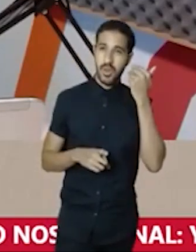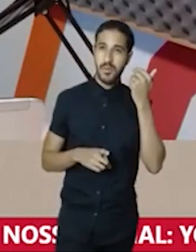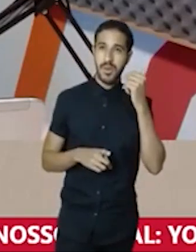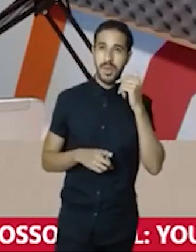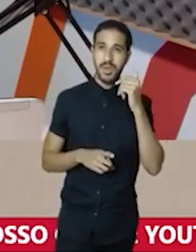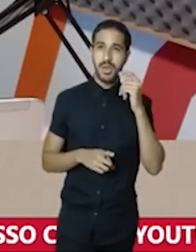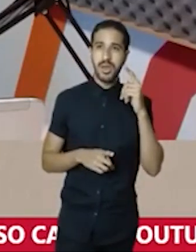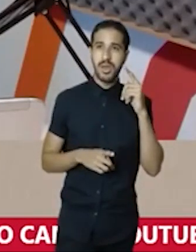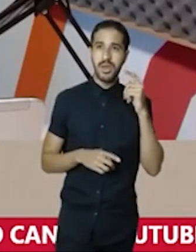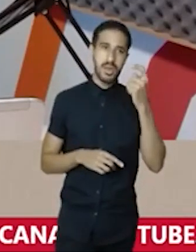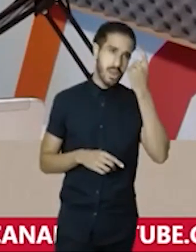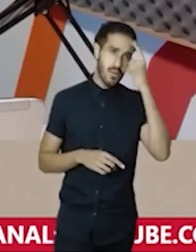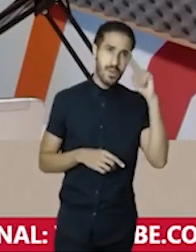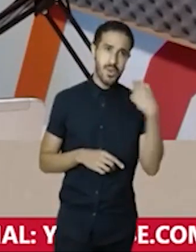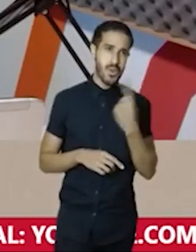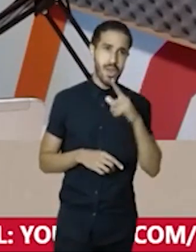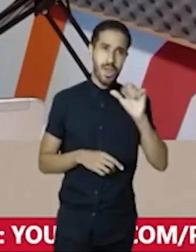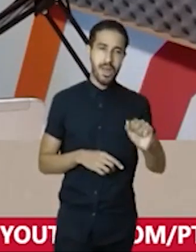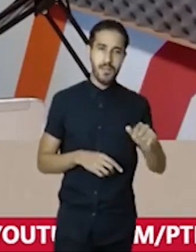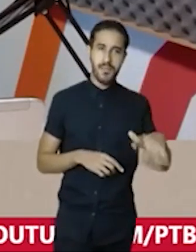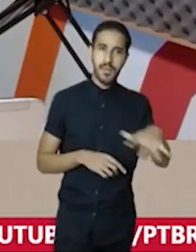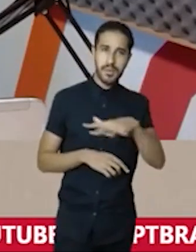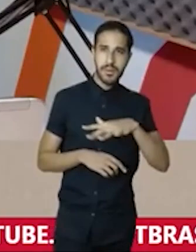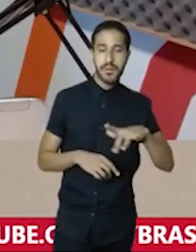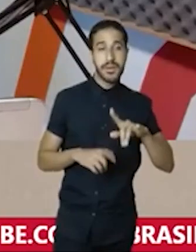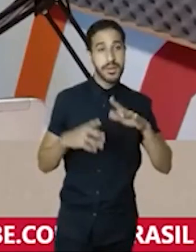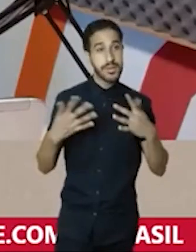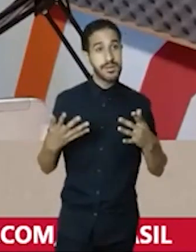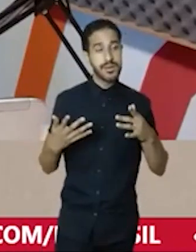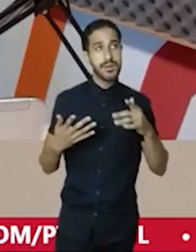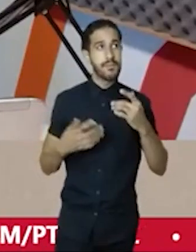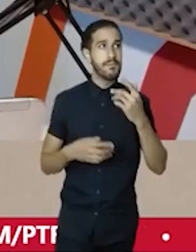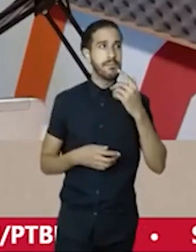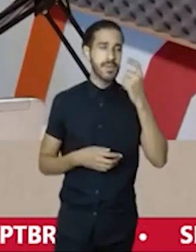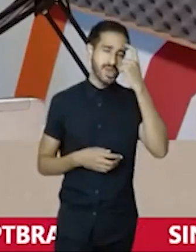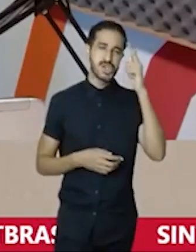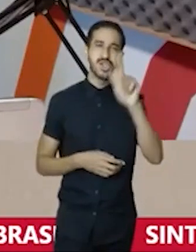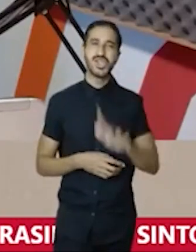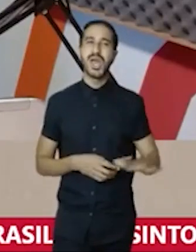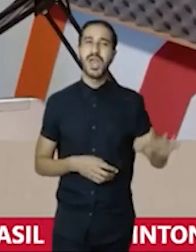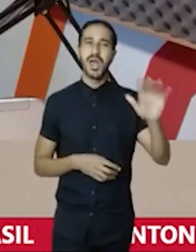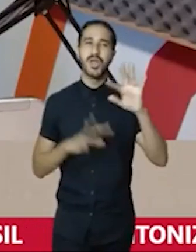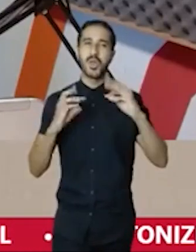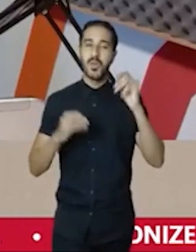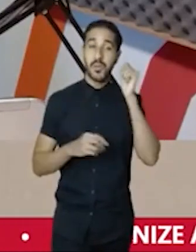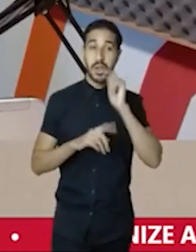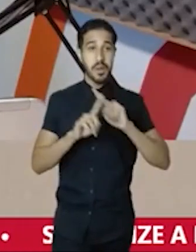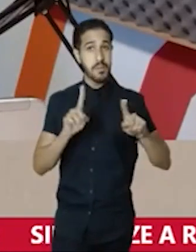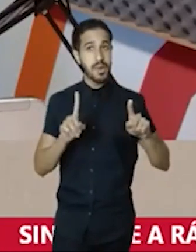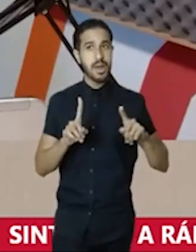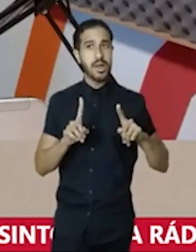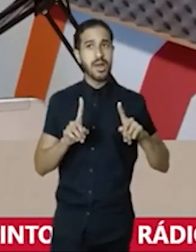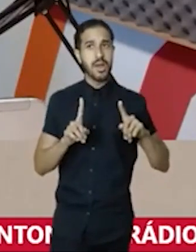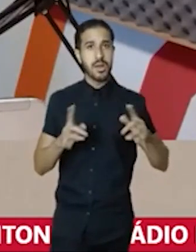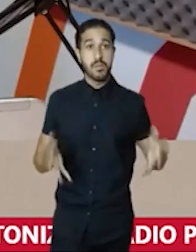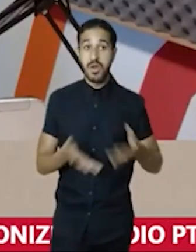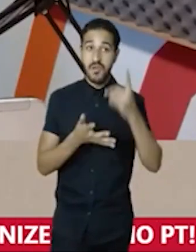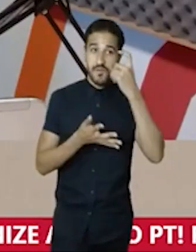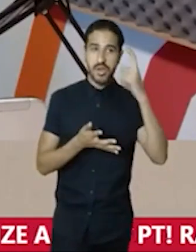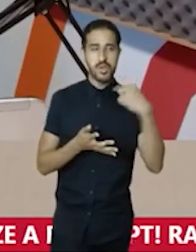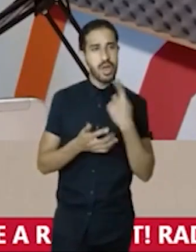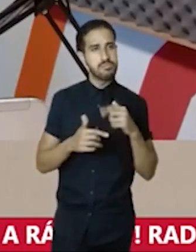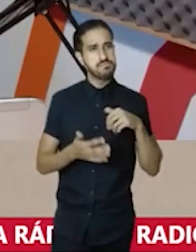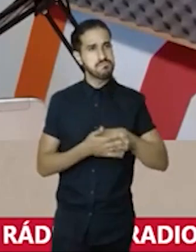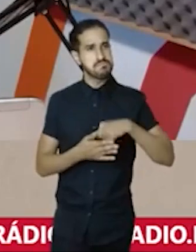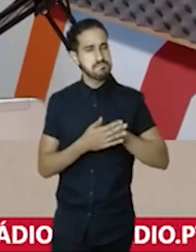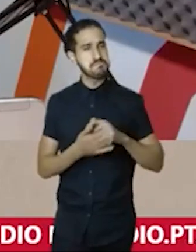nos demarcar nesses espaços, né? Então fica muito generalista, mas tem sido, para além do aumento de violência, a gente tem resistido.